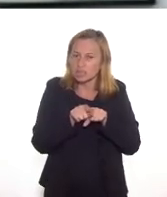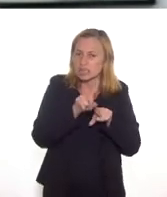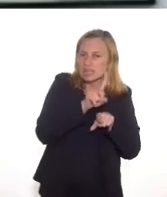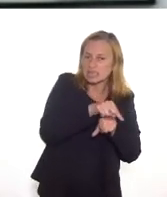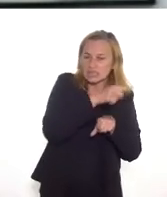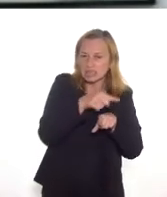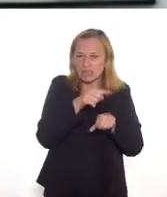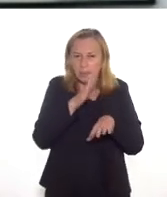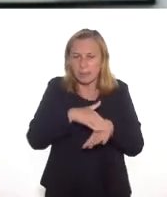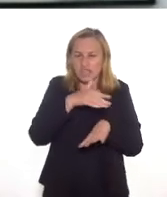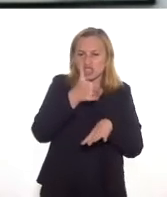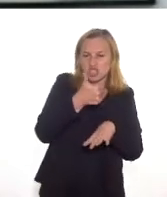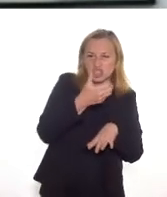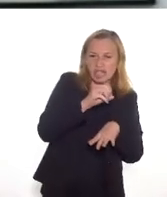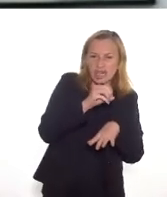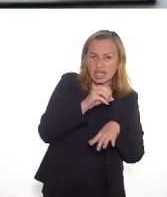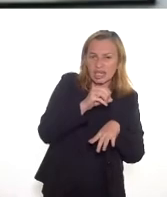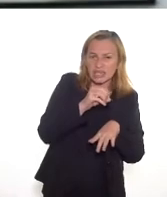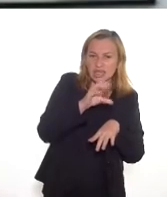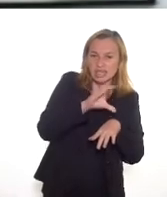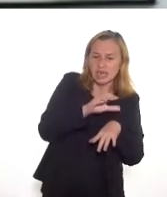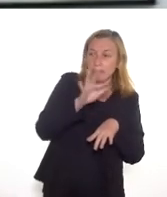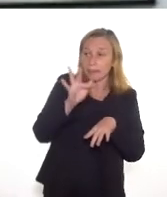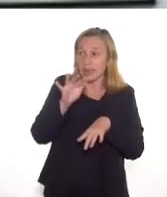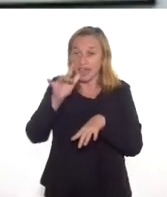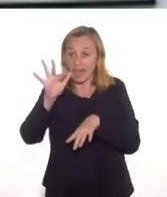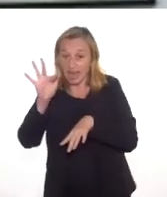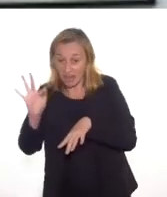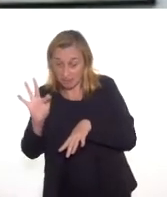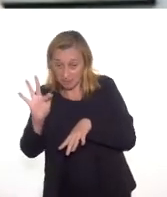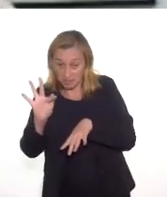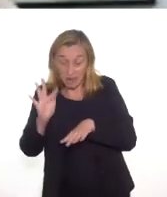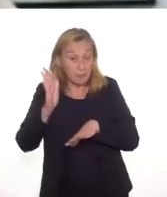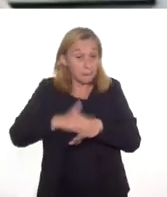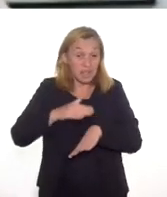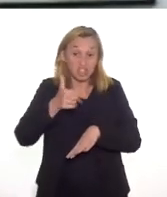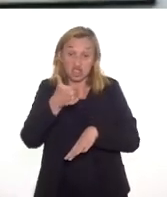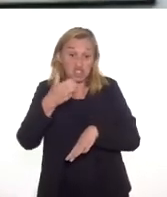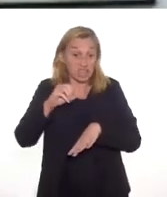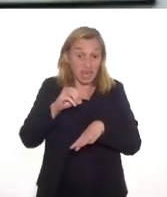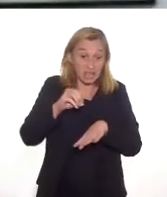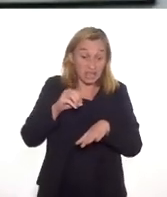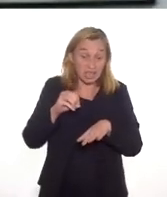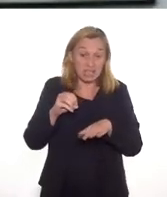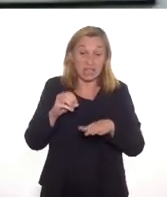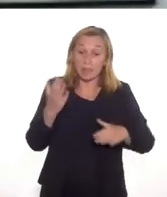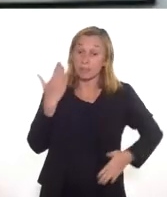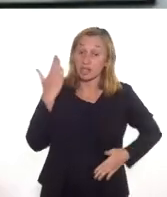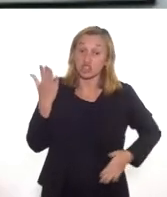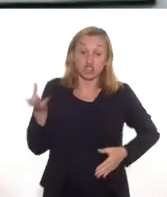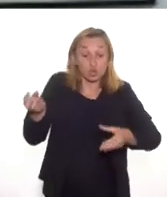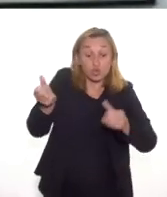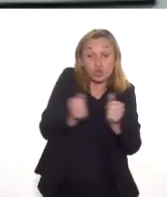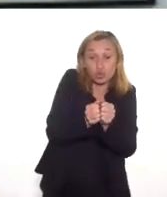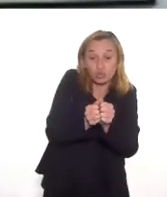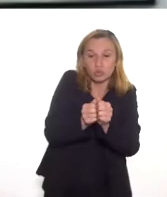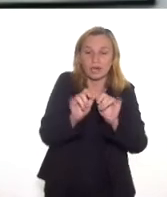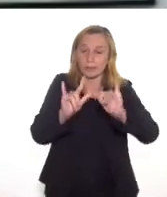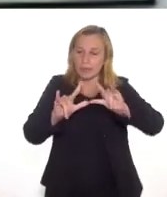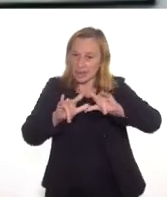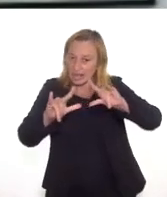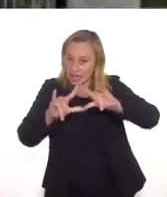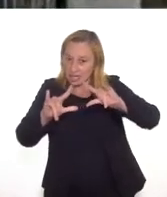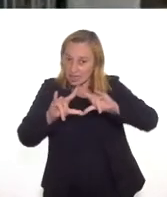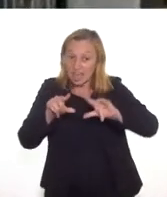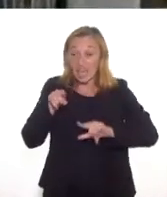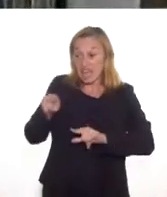cancelamento de mais de 10 CPFs de marginais ligados à milícia na região de Itaguaí. E, no entanto,